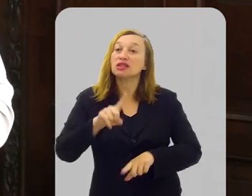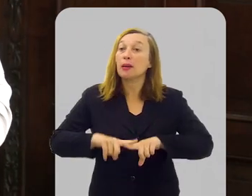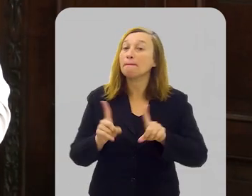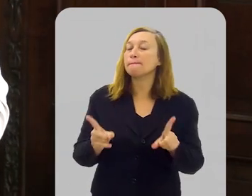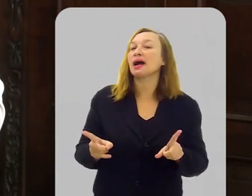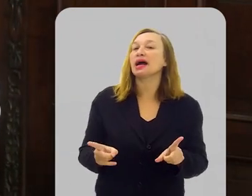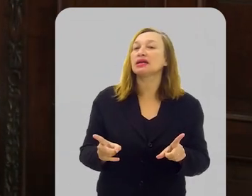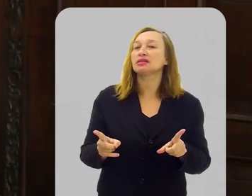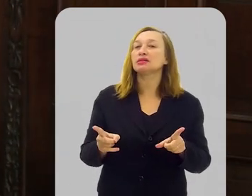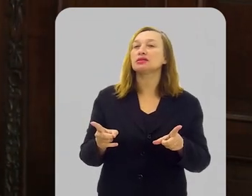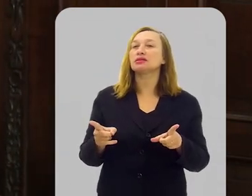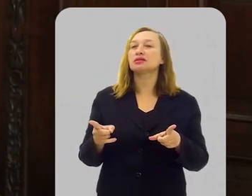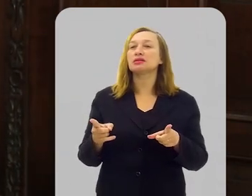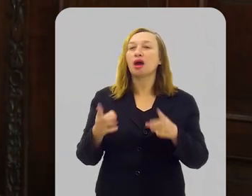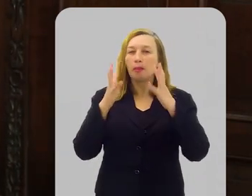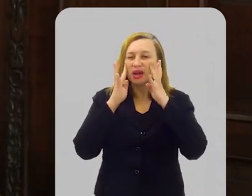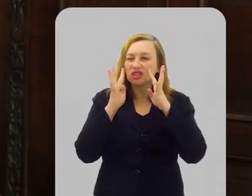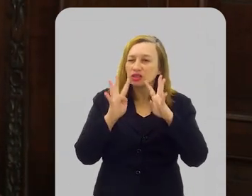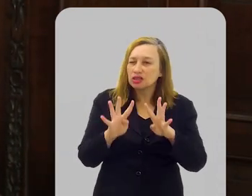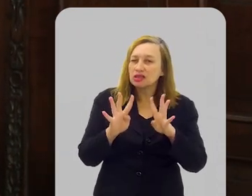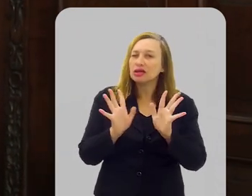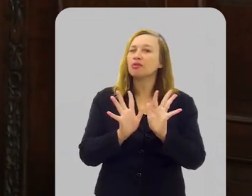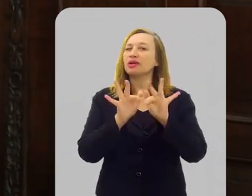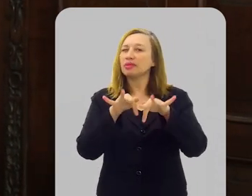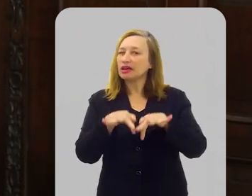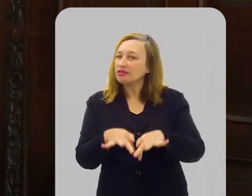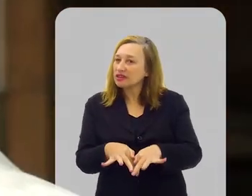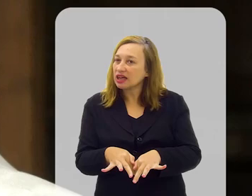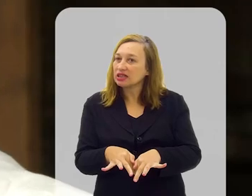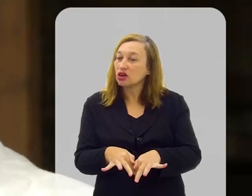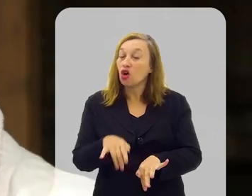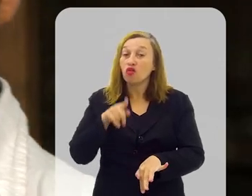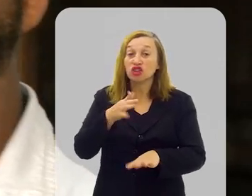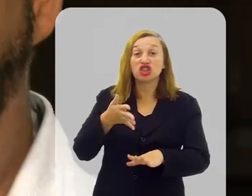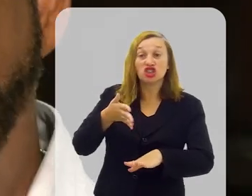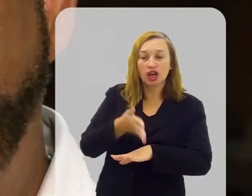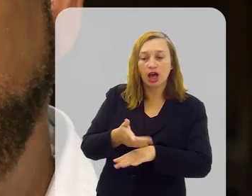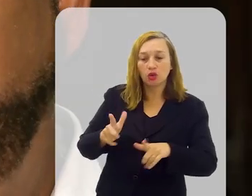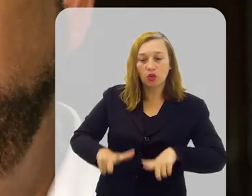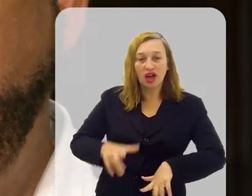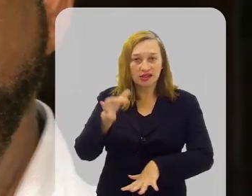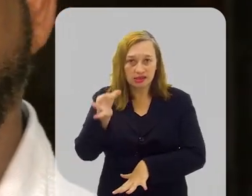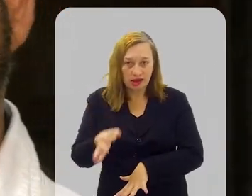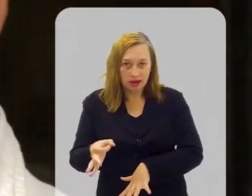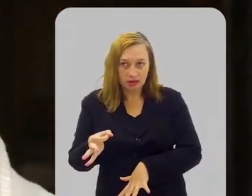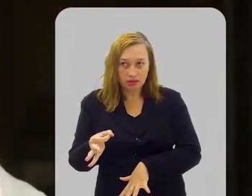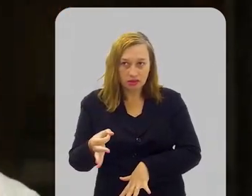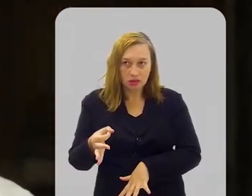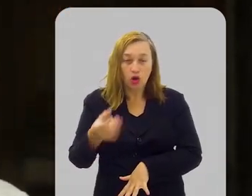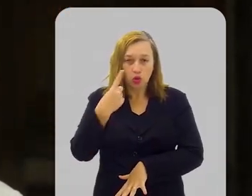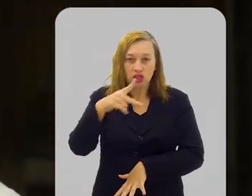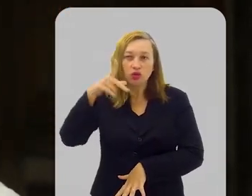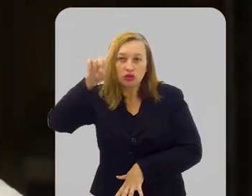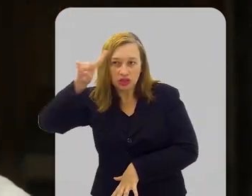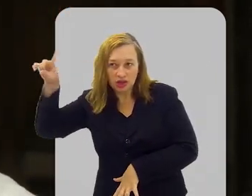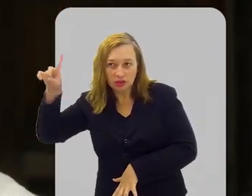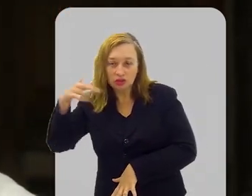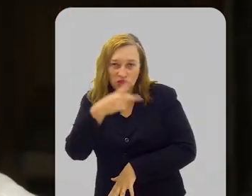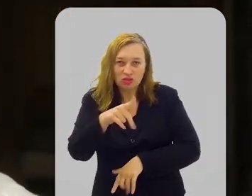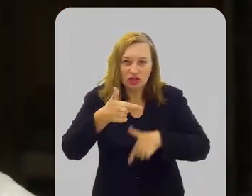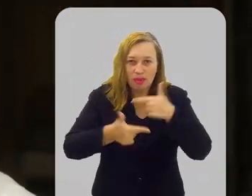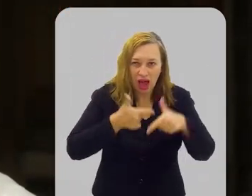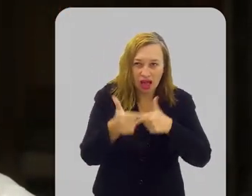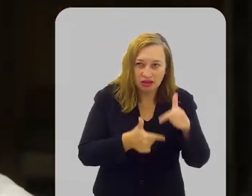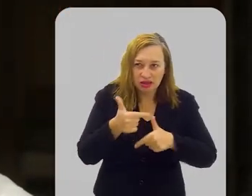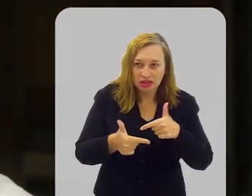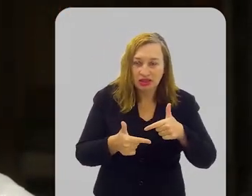errado. Mas, beterraba, ouça o que eu vou te dizer. Para terminarmos, quando você chegar no lugar certo,